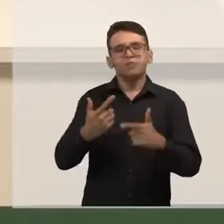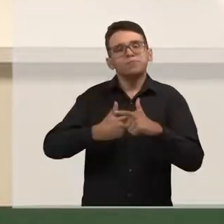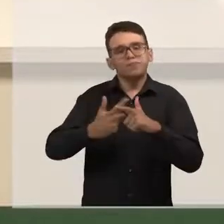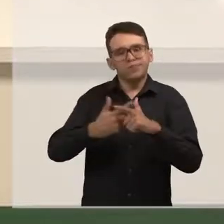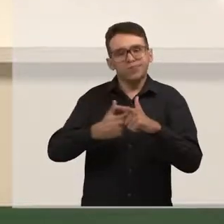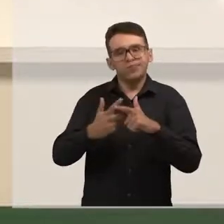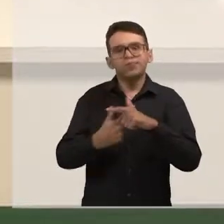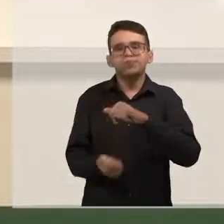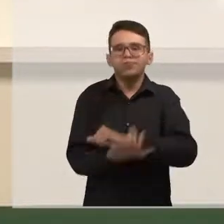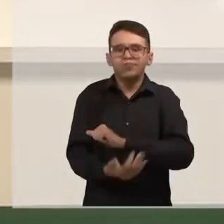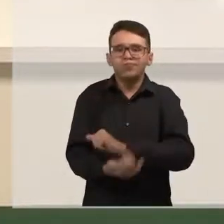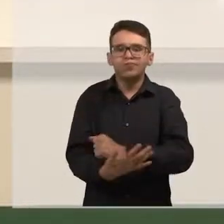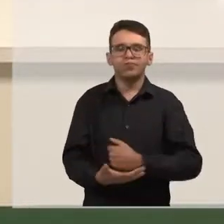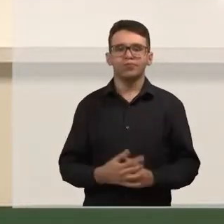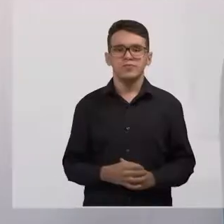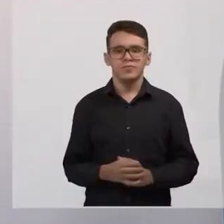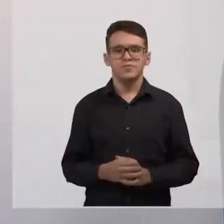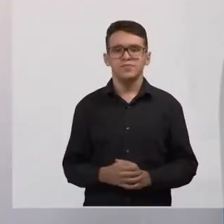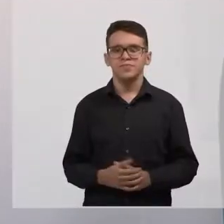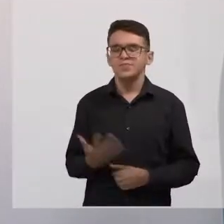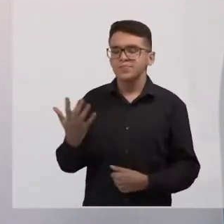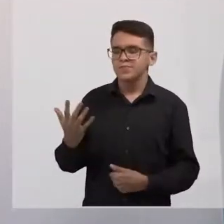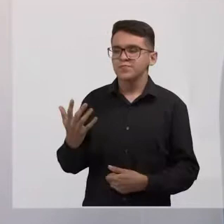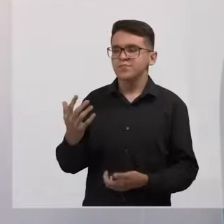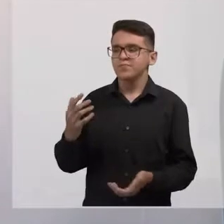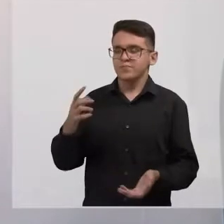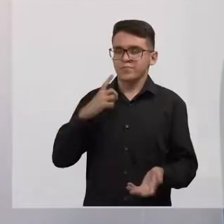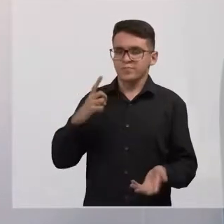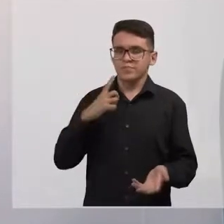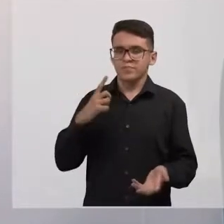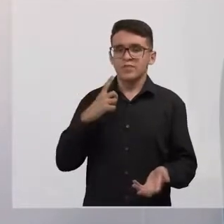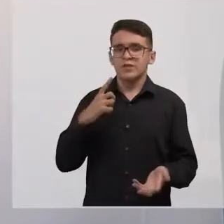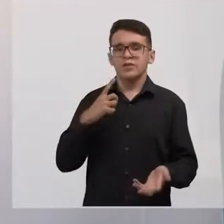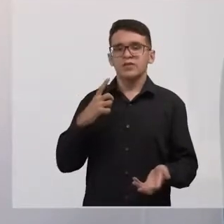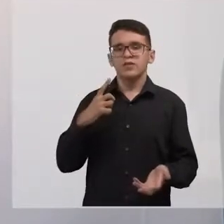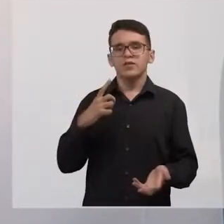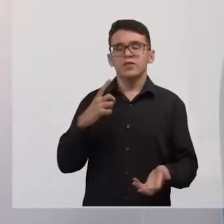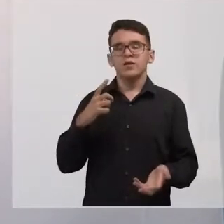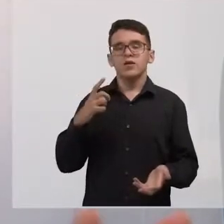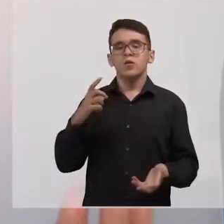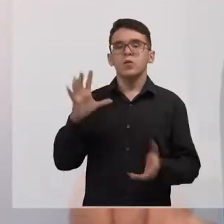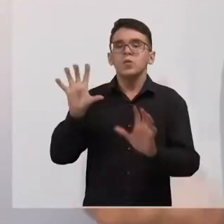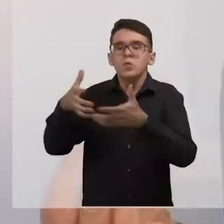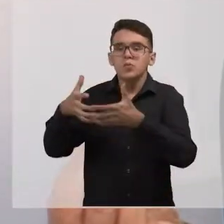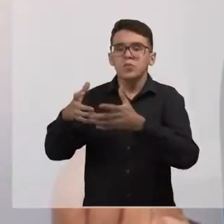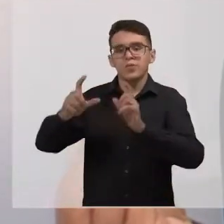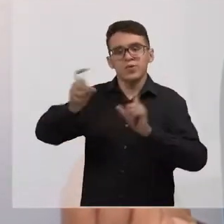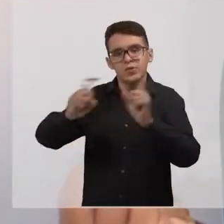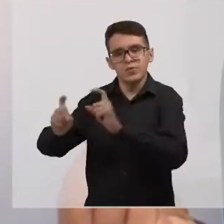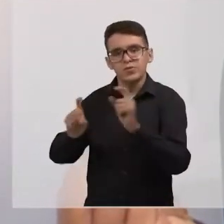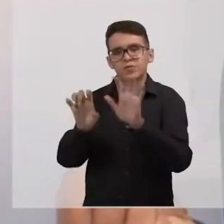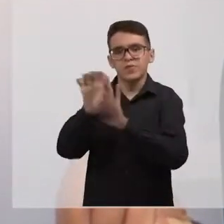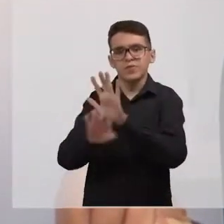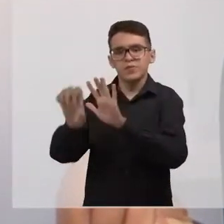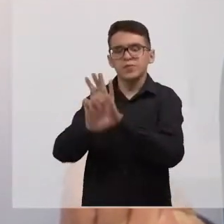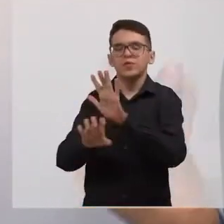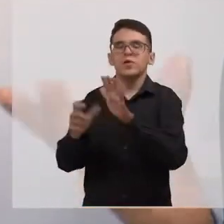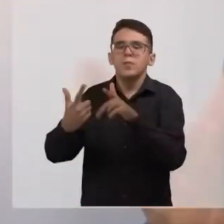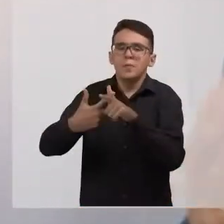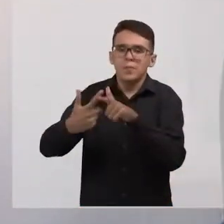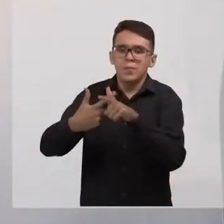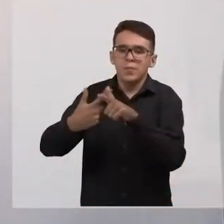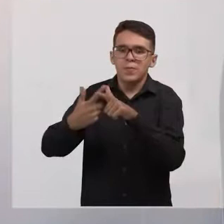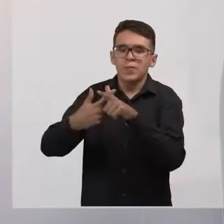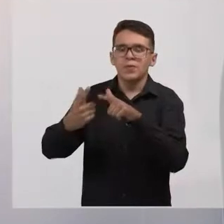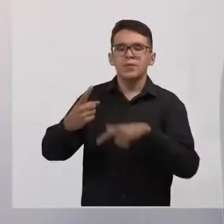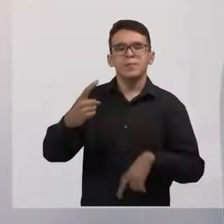favor e contra. A grande verdade é que tanto existe uma crise profunda no Executivo, no Legislativo. Nós